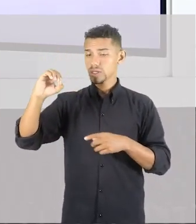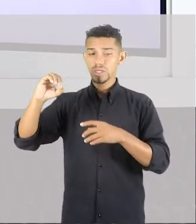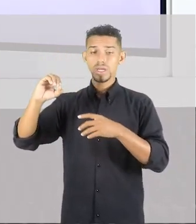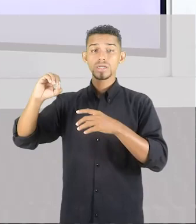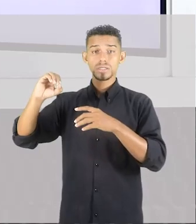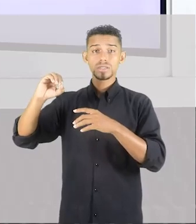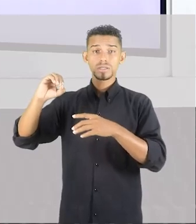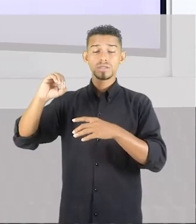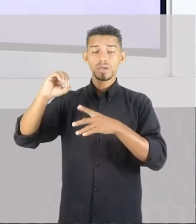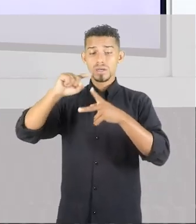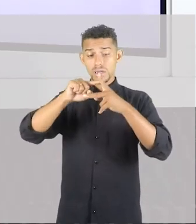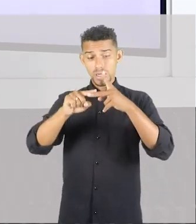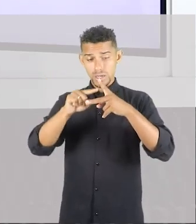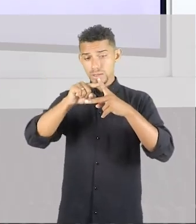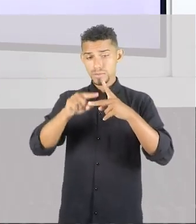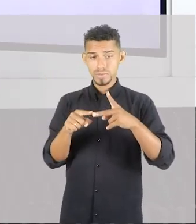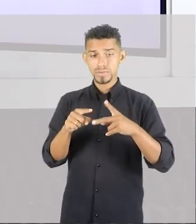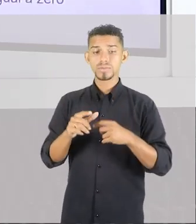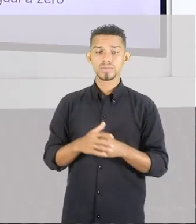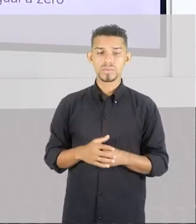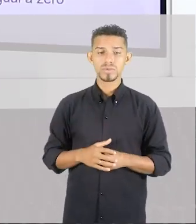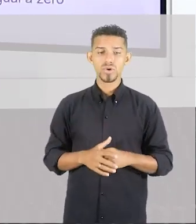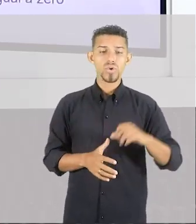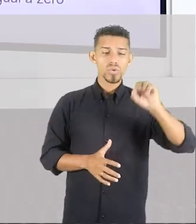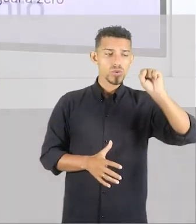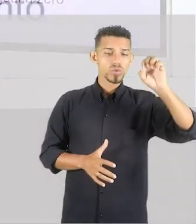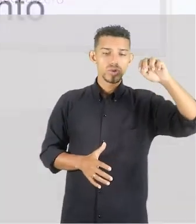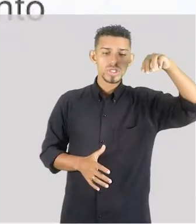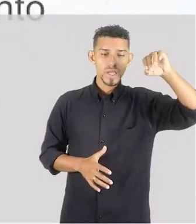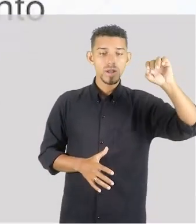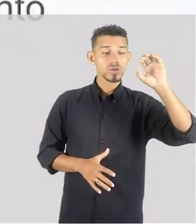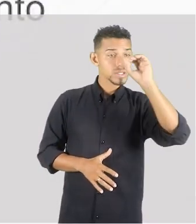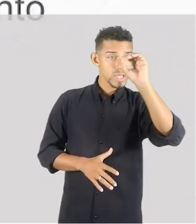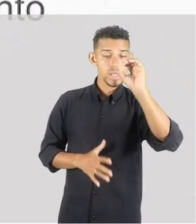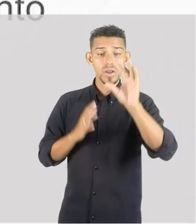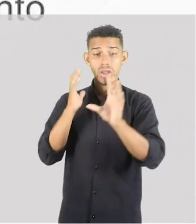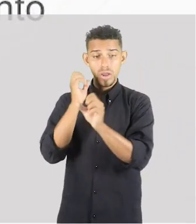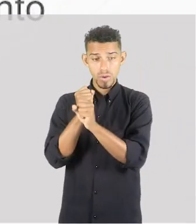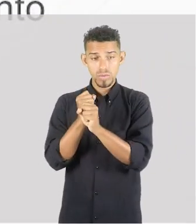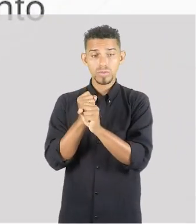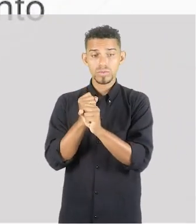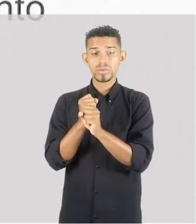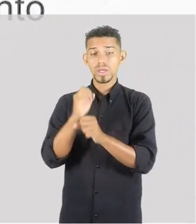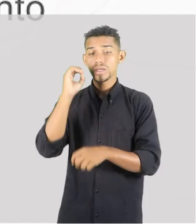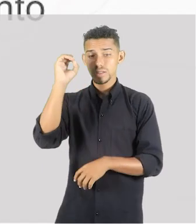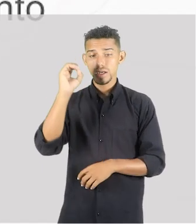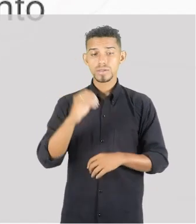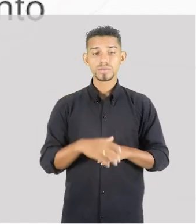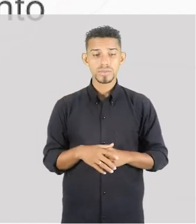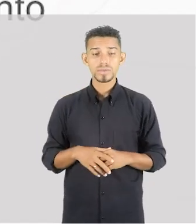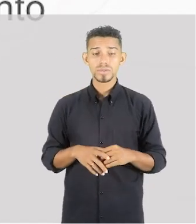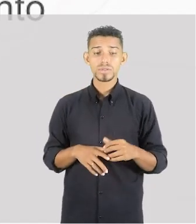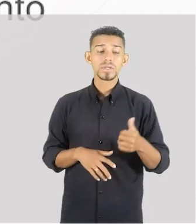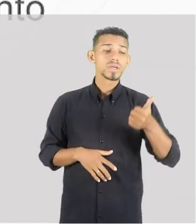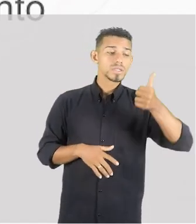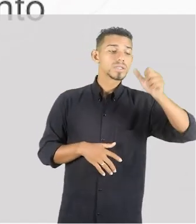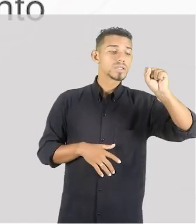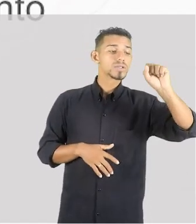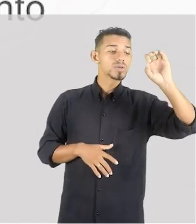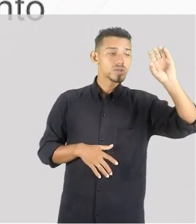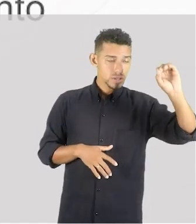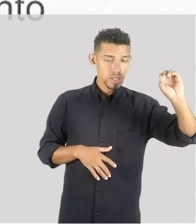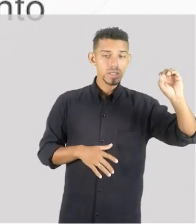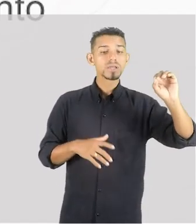é igual ao seno de 180, que dá 0. Vamos ver aqui, ó. O seno de 0 é 0 e o seno de 180 também é